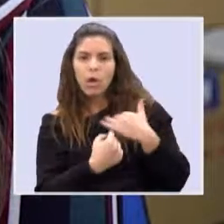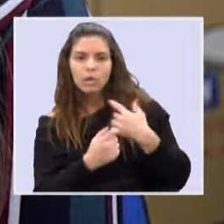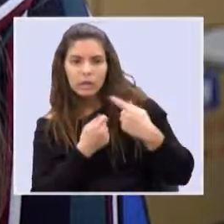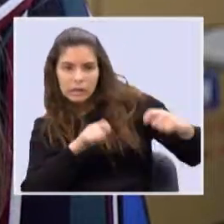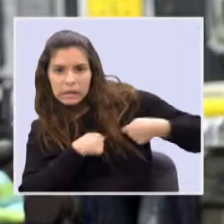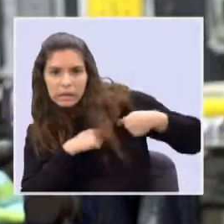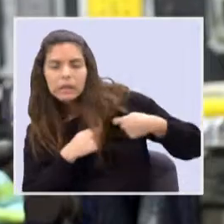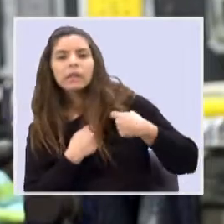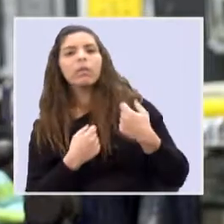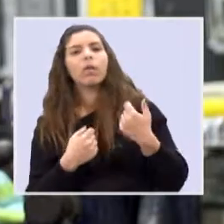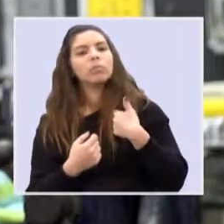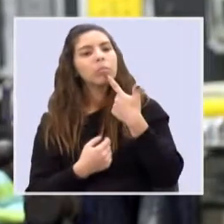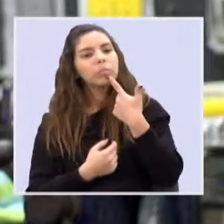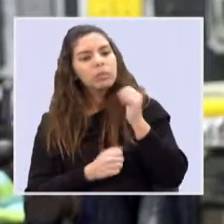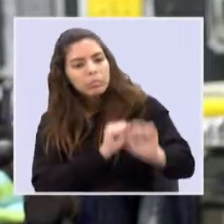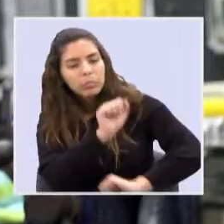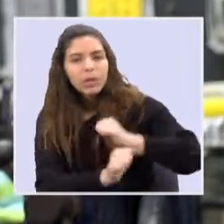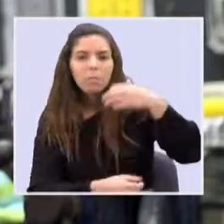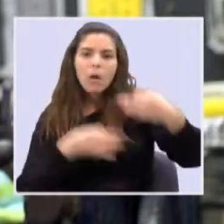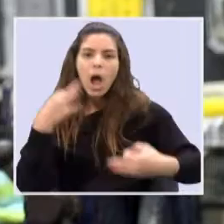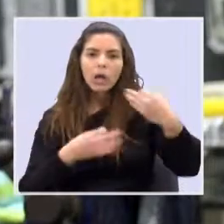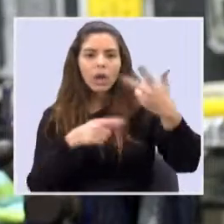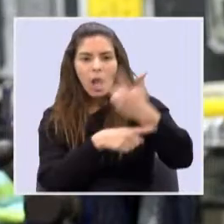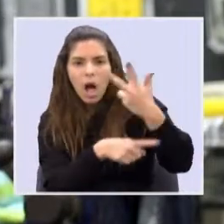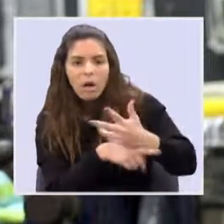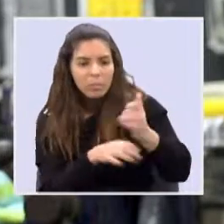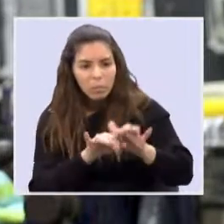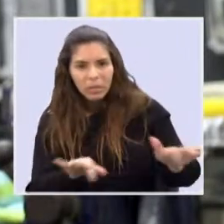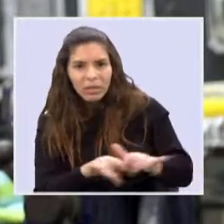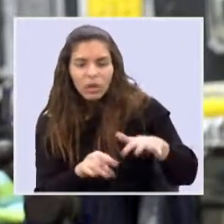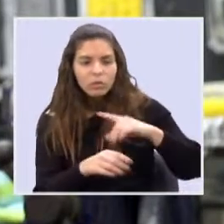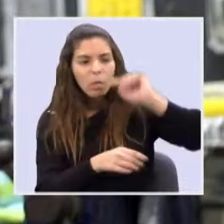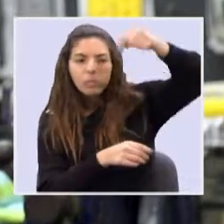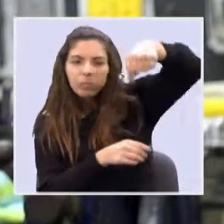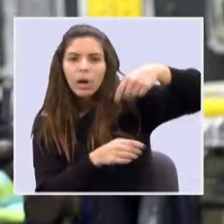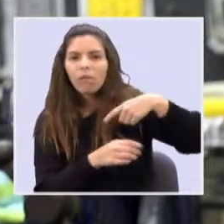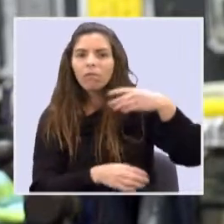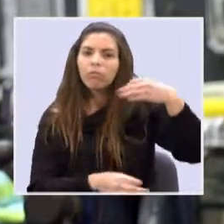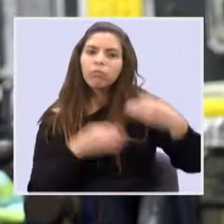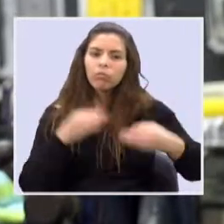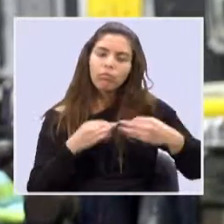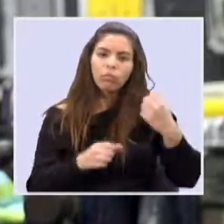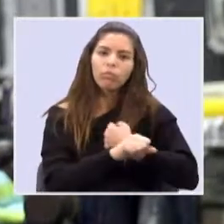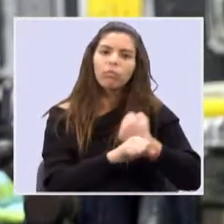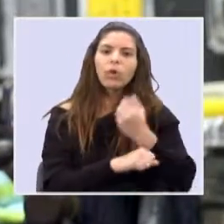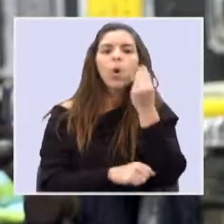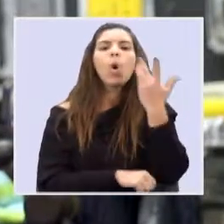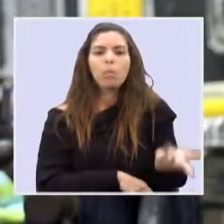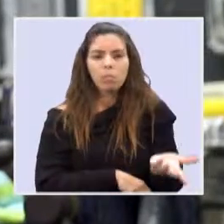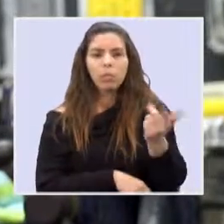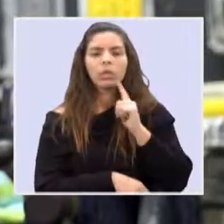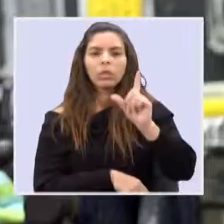aulas eram dadas num espírito das pessoas perceberem como é que as máquinas funcionavam e perceberem como é que aquilo que nós fazíamos, as ações que nós